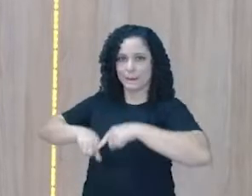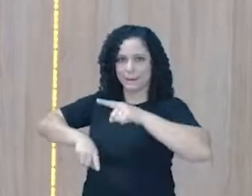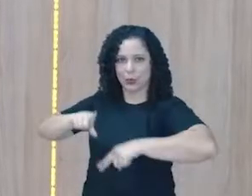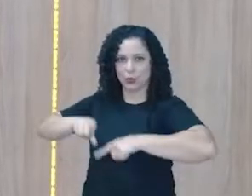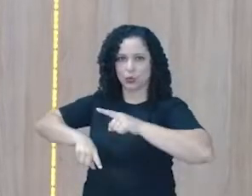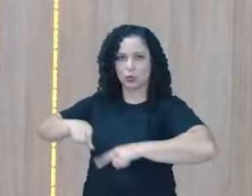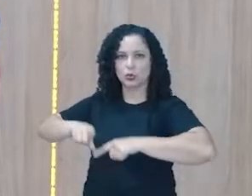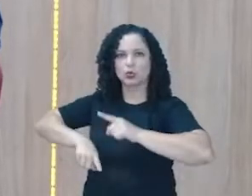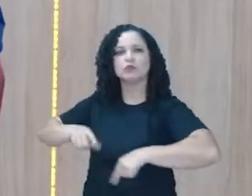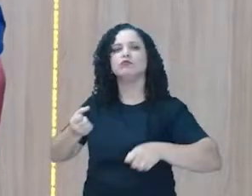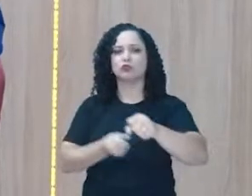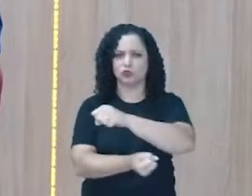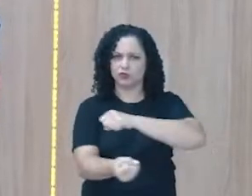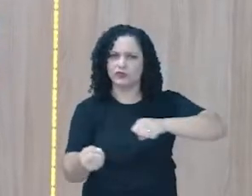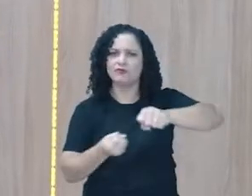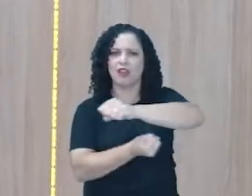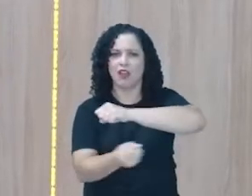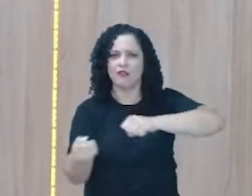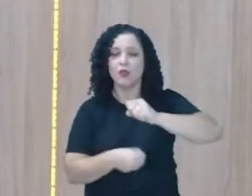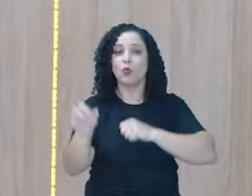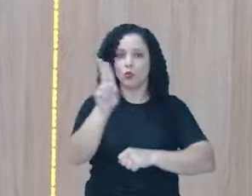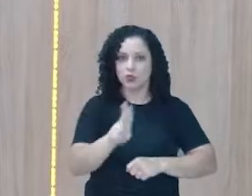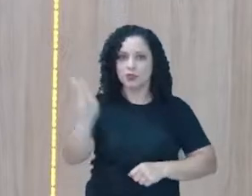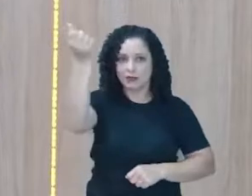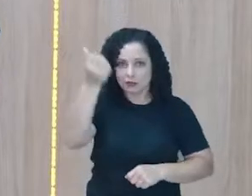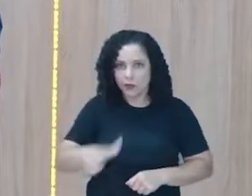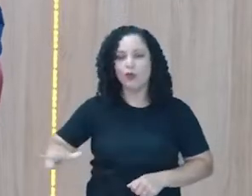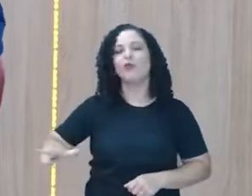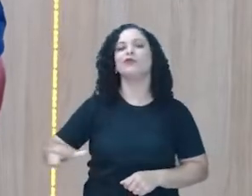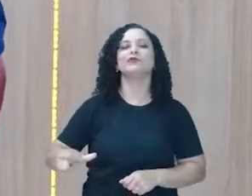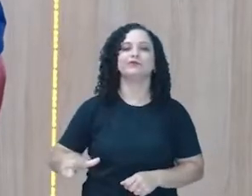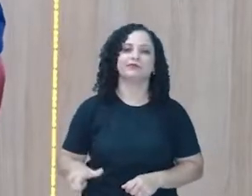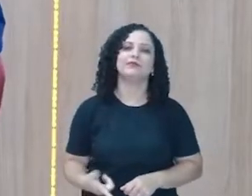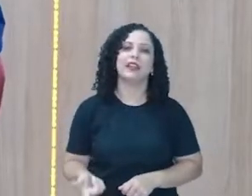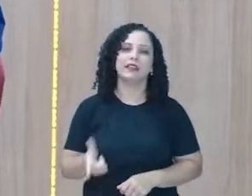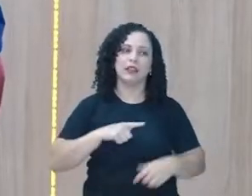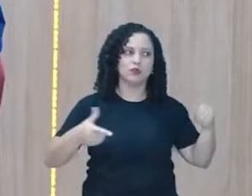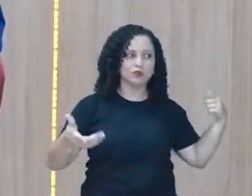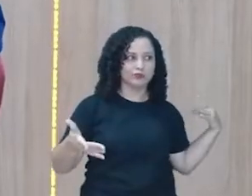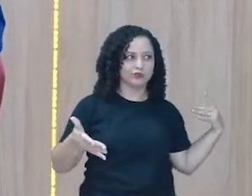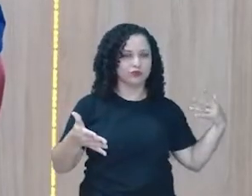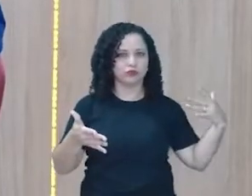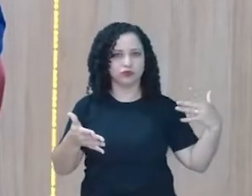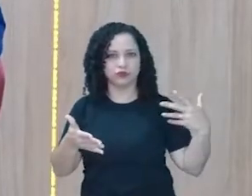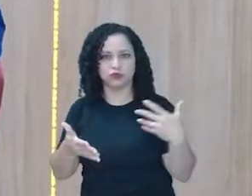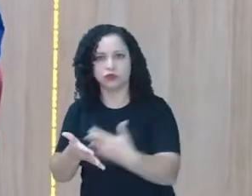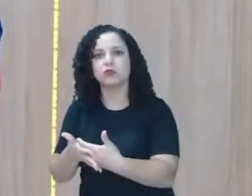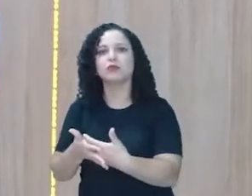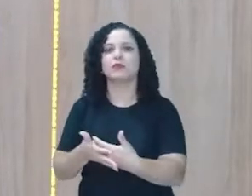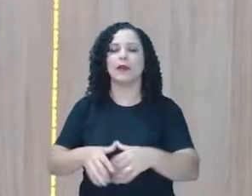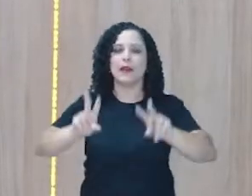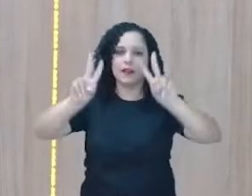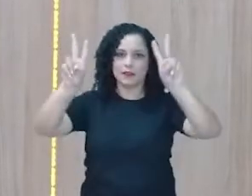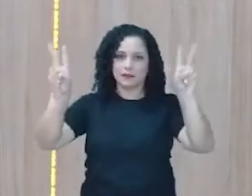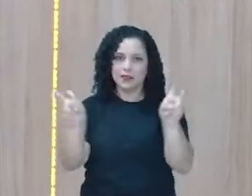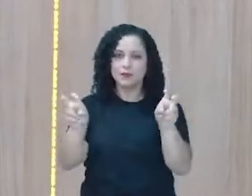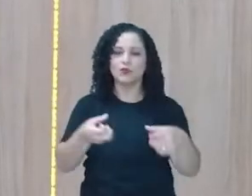é sustentável, é reutilizável, enfim. Então, de uns tempos para cá, a